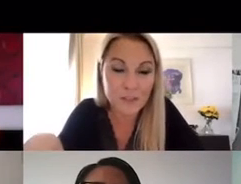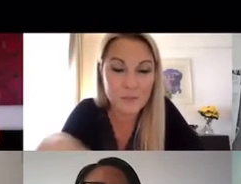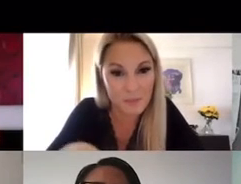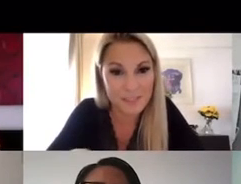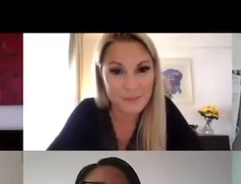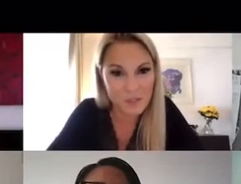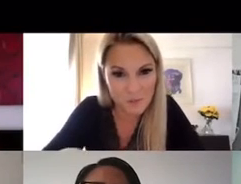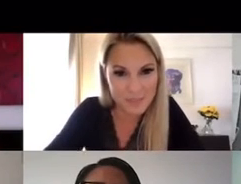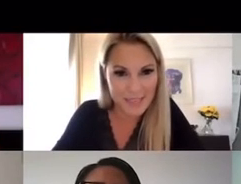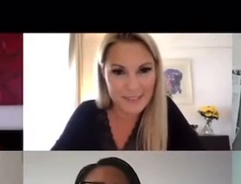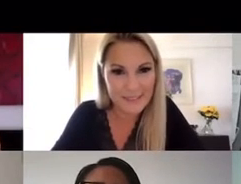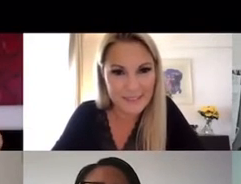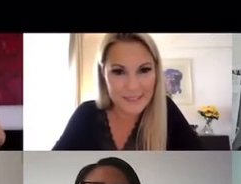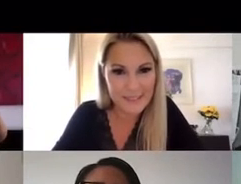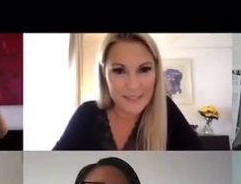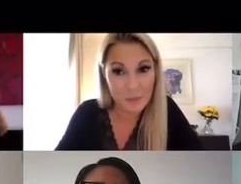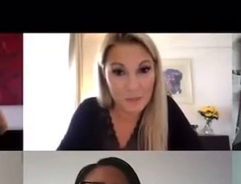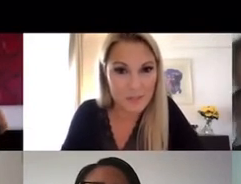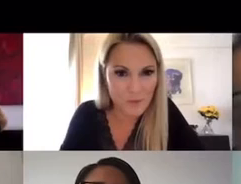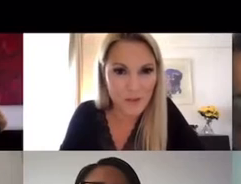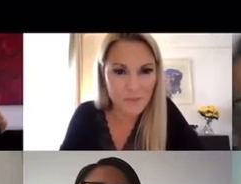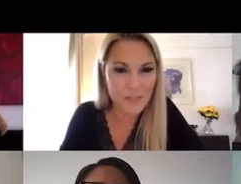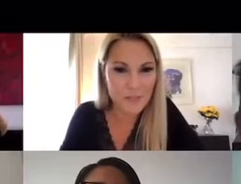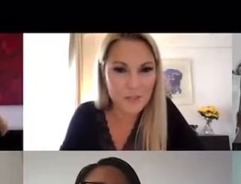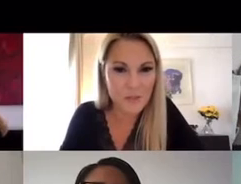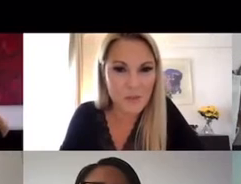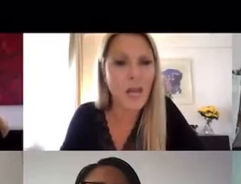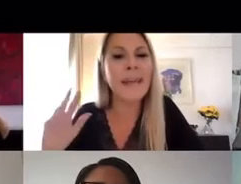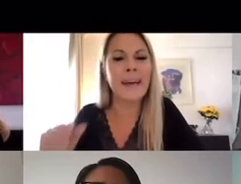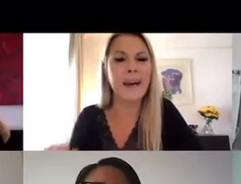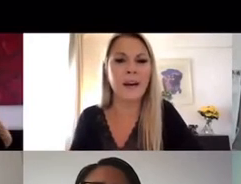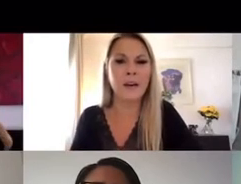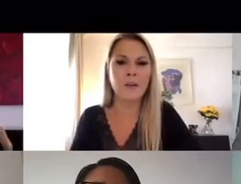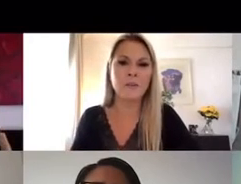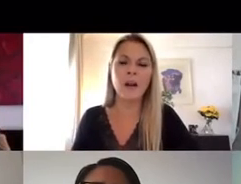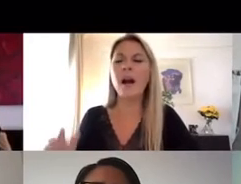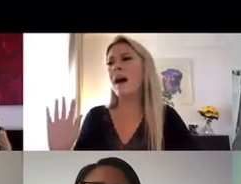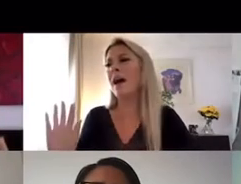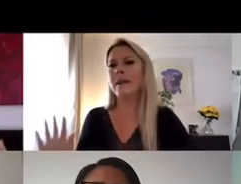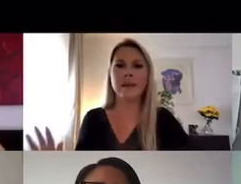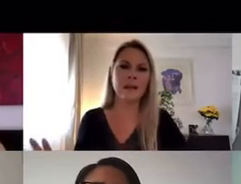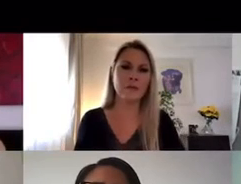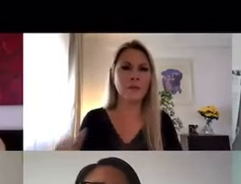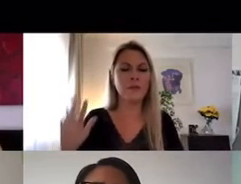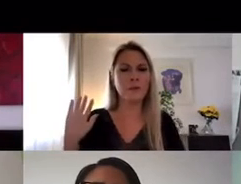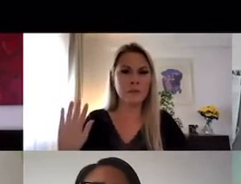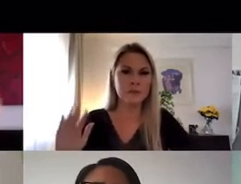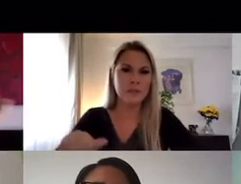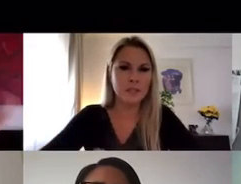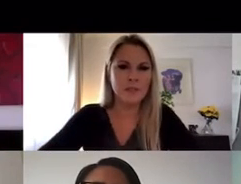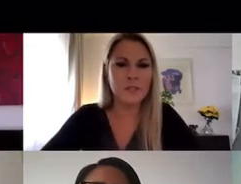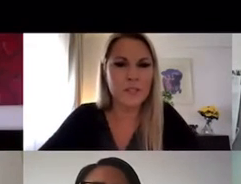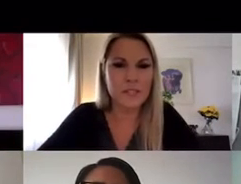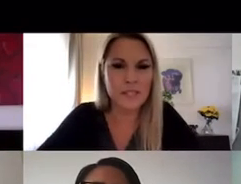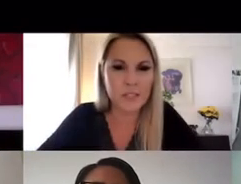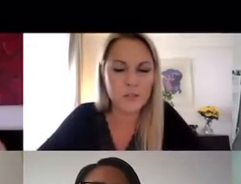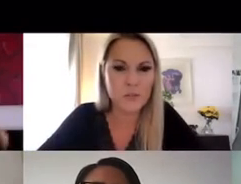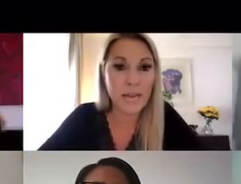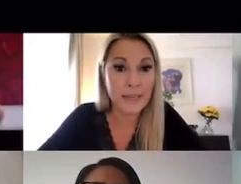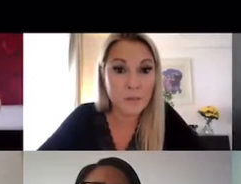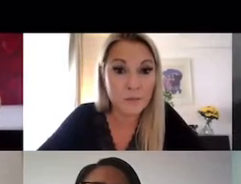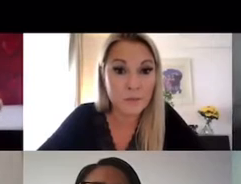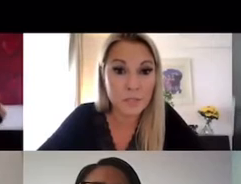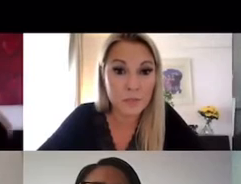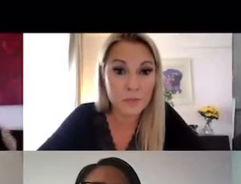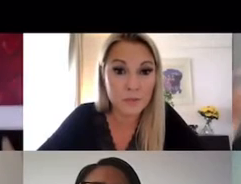concorda comigo que primeiro temos que começar pelo seu imóvel, pela venda do seu imóvel. Ah, não, ui, eu ainda não decidi